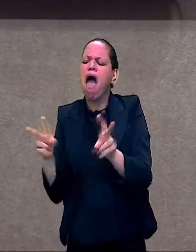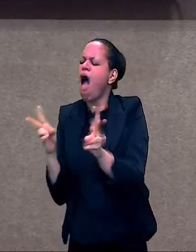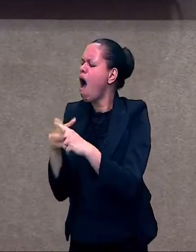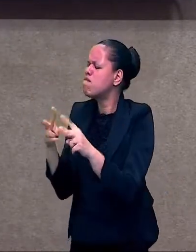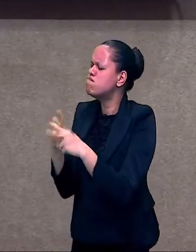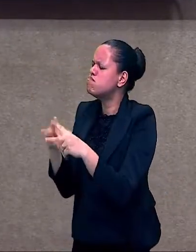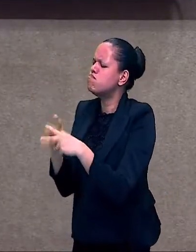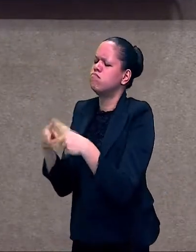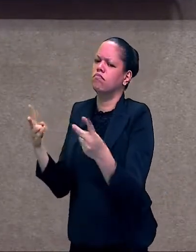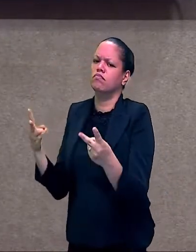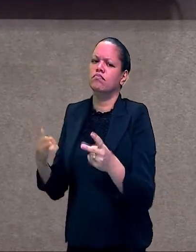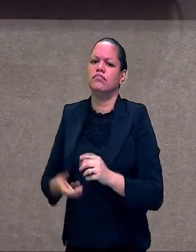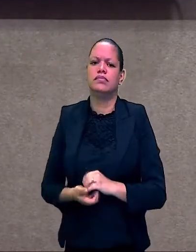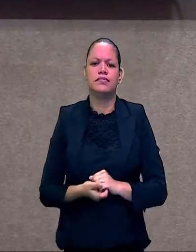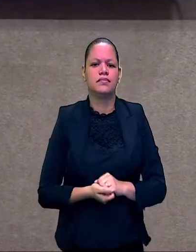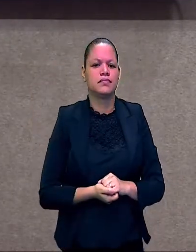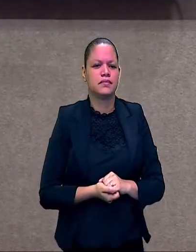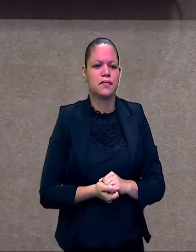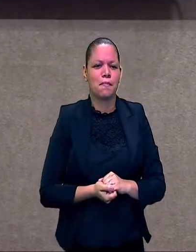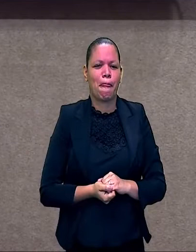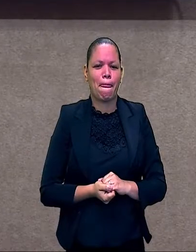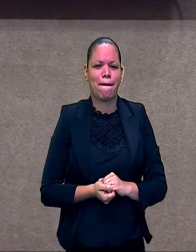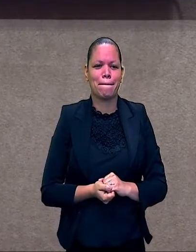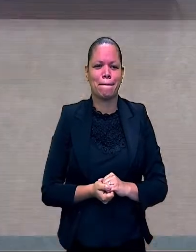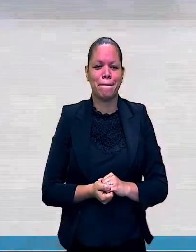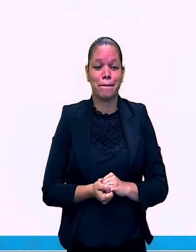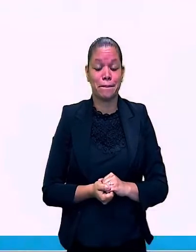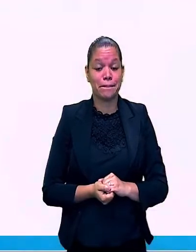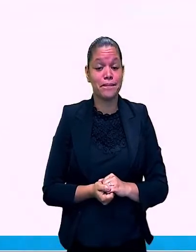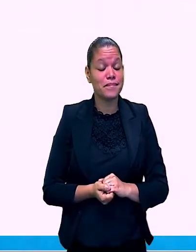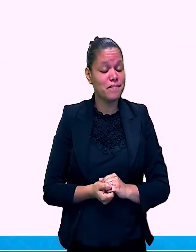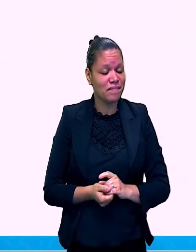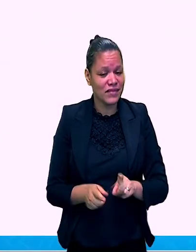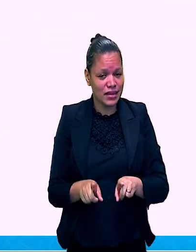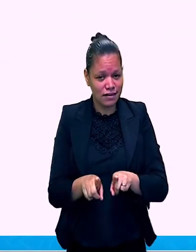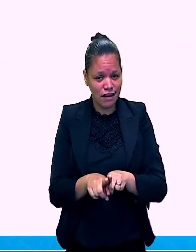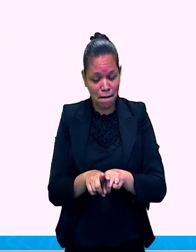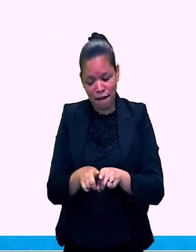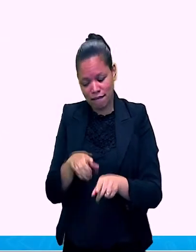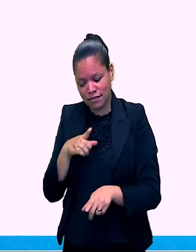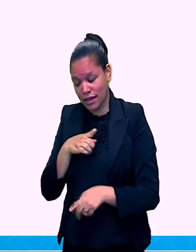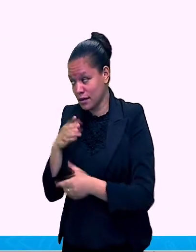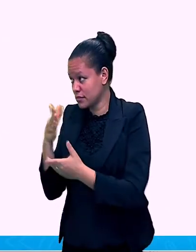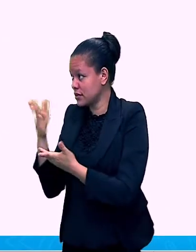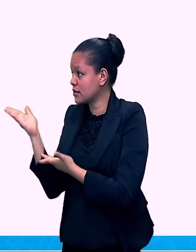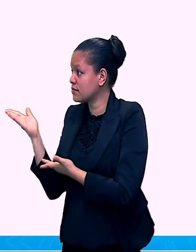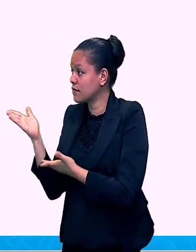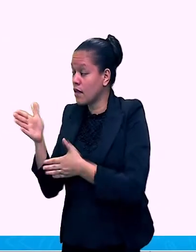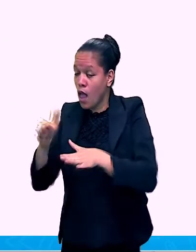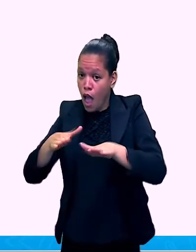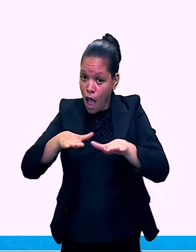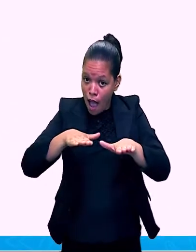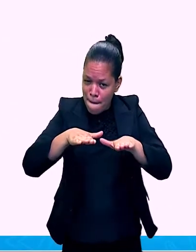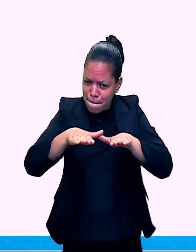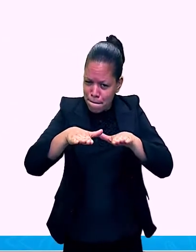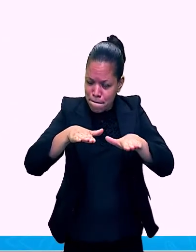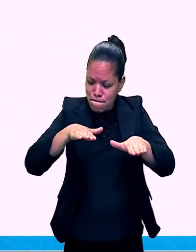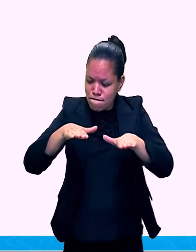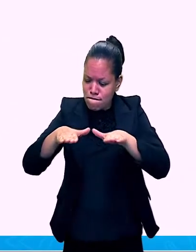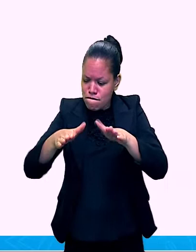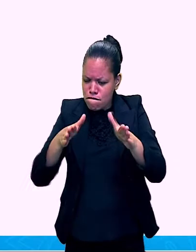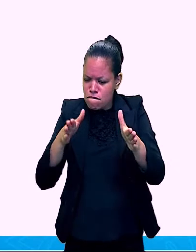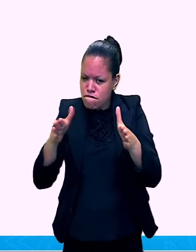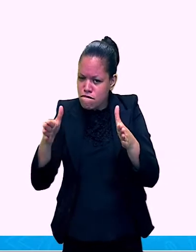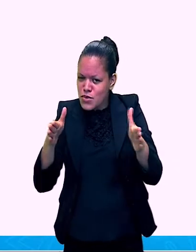território. Próximo. A movimentação de fronteiras de território cria faixas